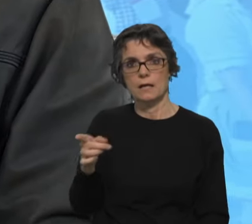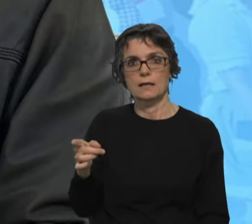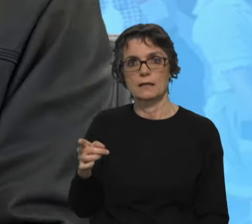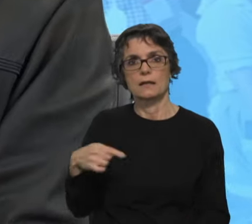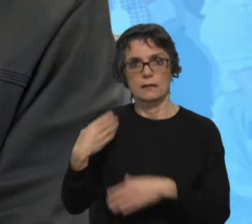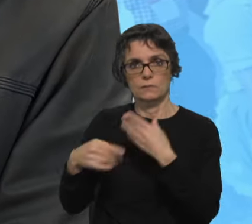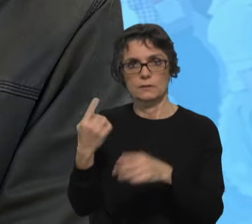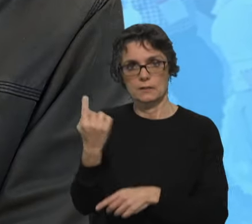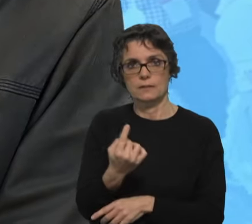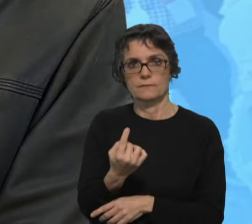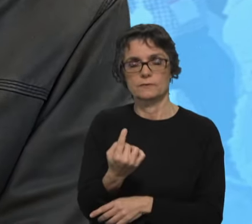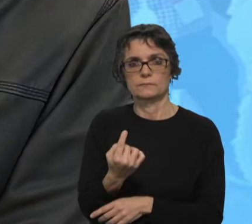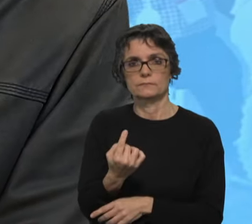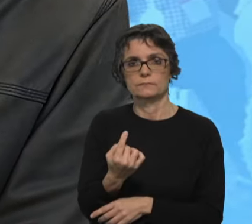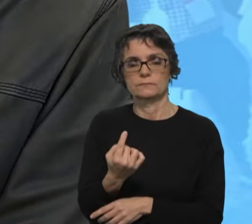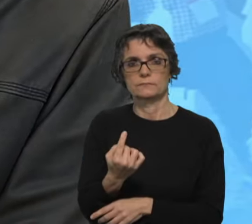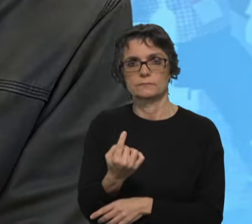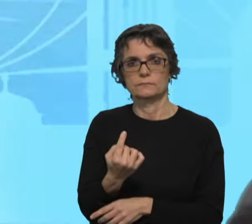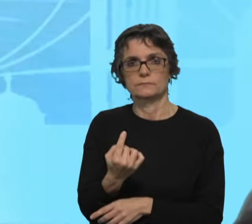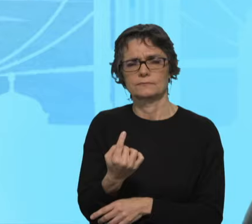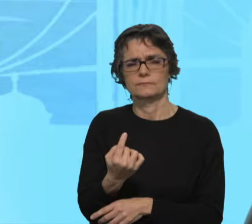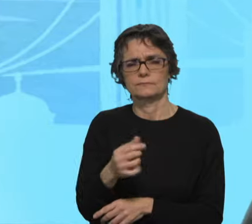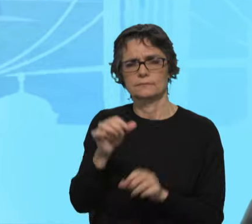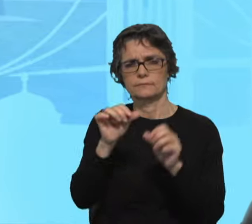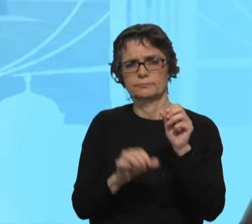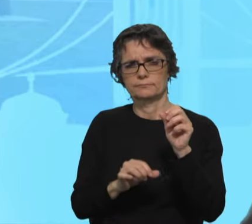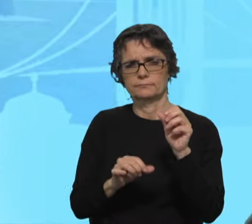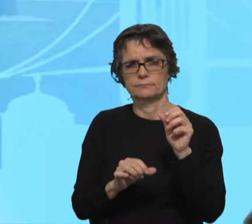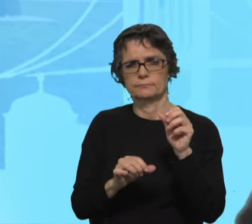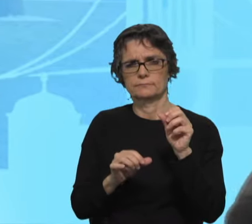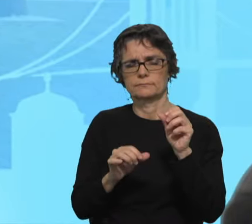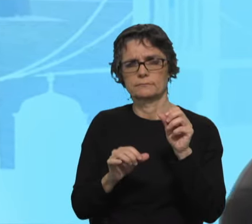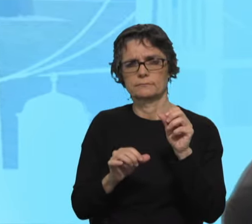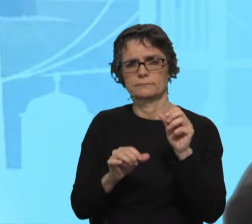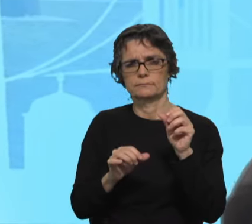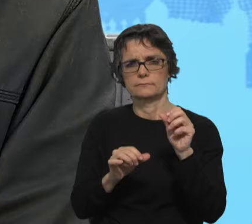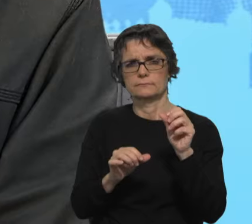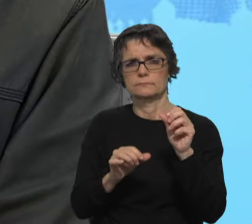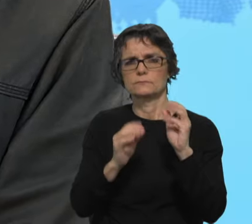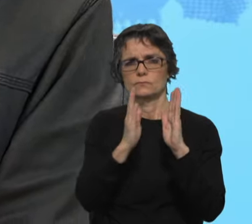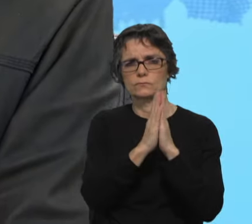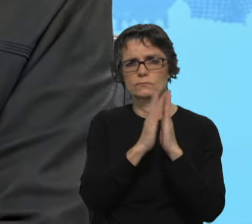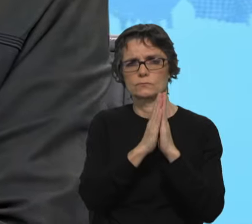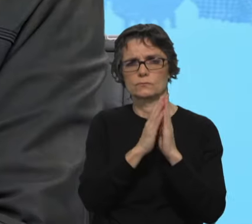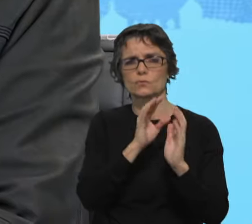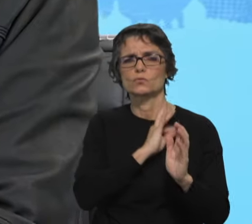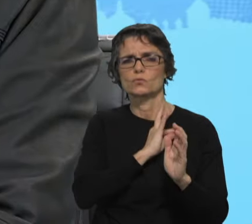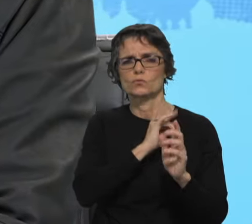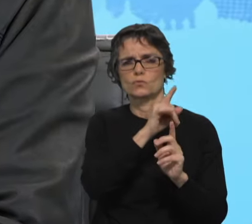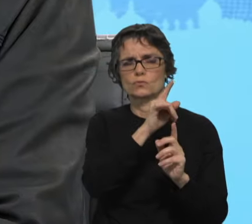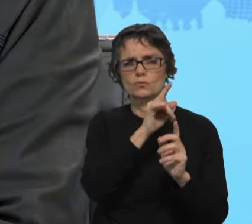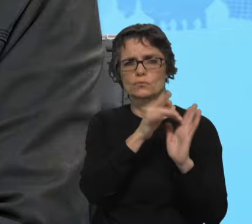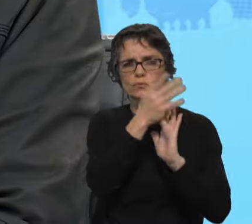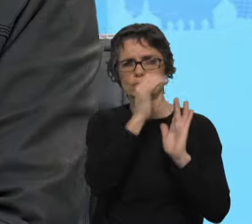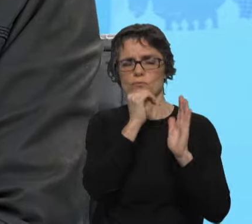é durante o o sermão do Senhor crucificado na na na sexta-feira santa o próprio